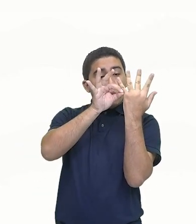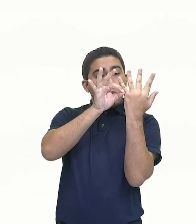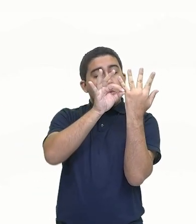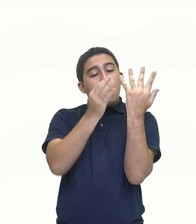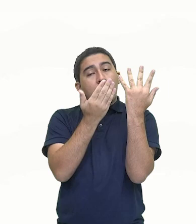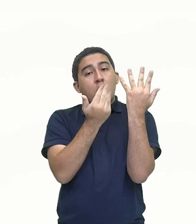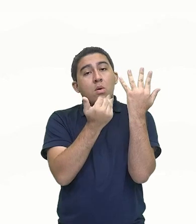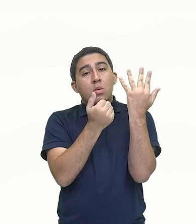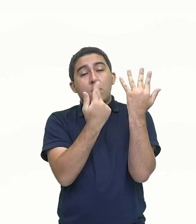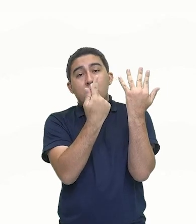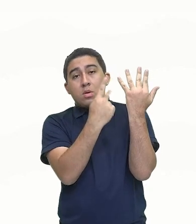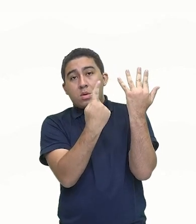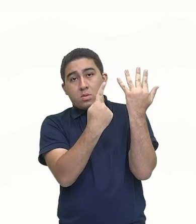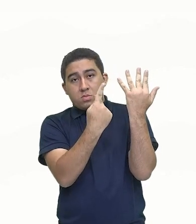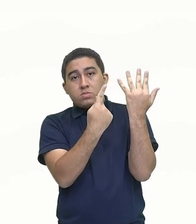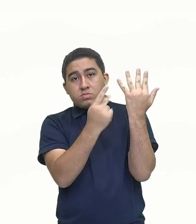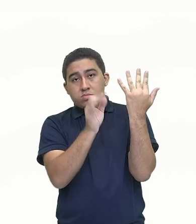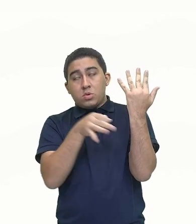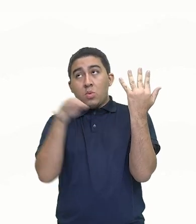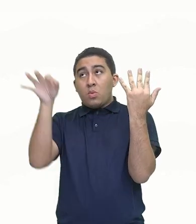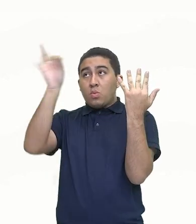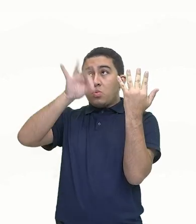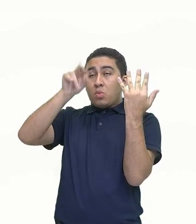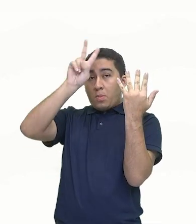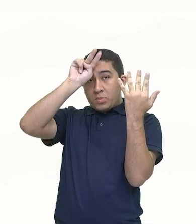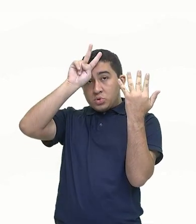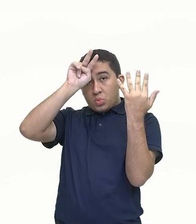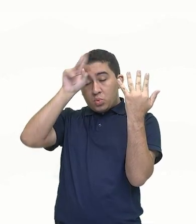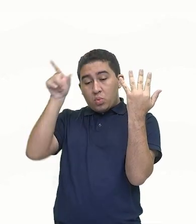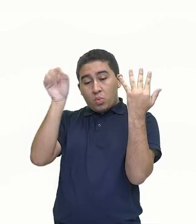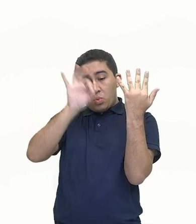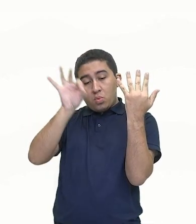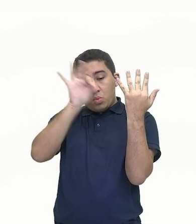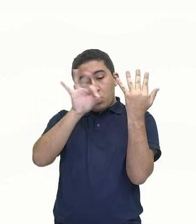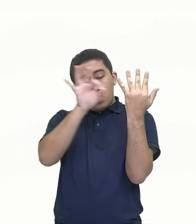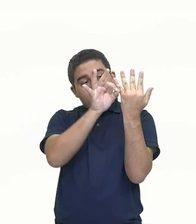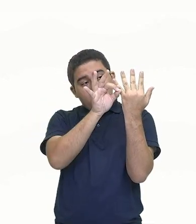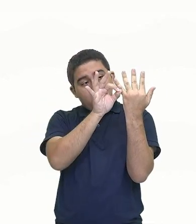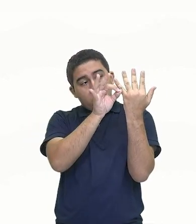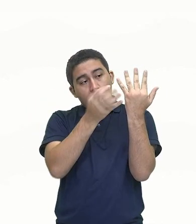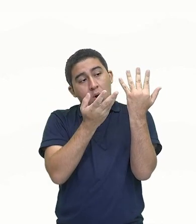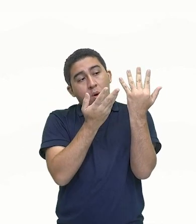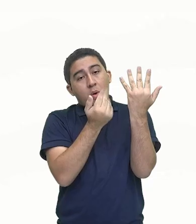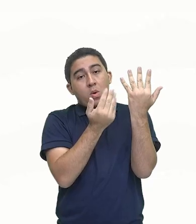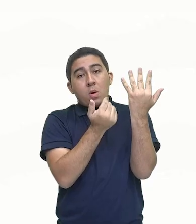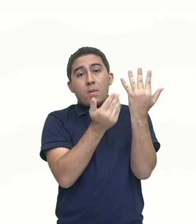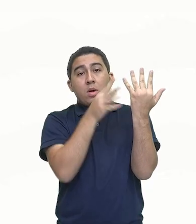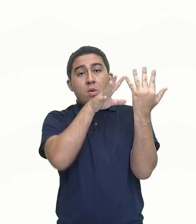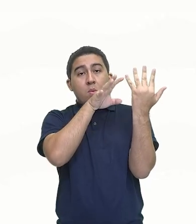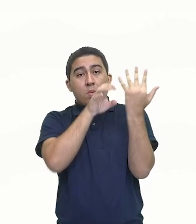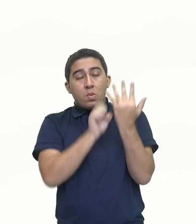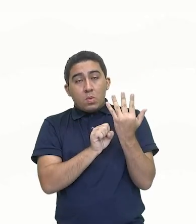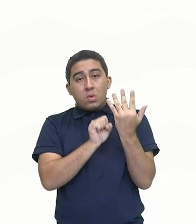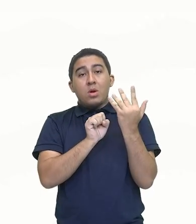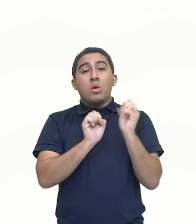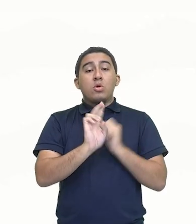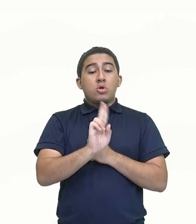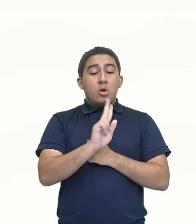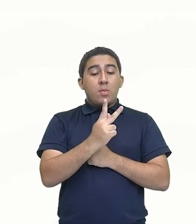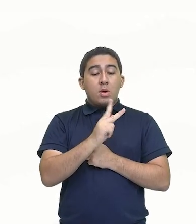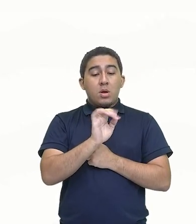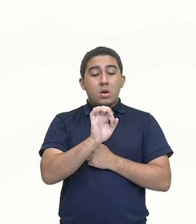aqui, ó, a planta serviu de alimento para o besouro. Então, ele está comendo plantas, ele é um herbívoro, ele